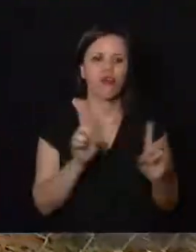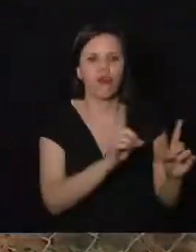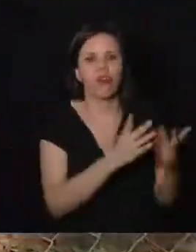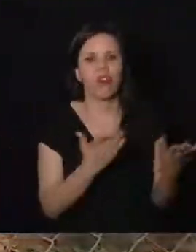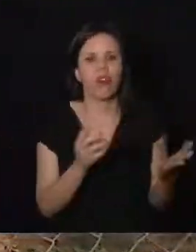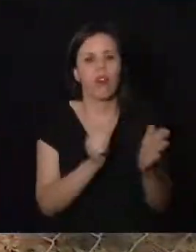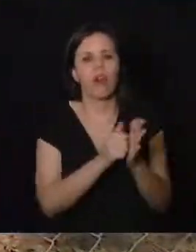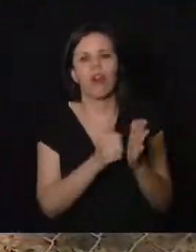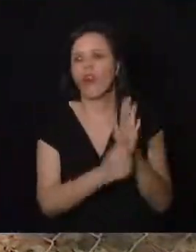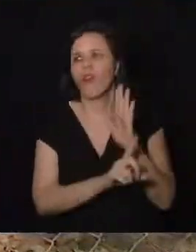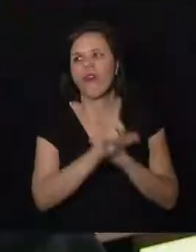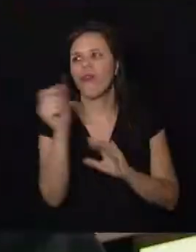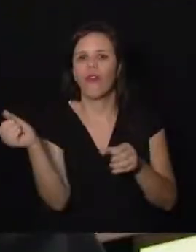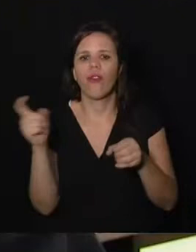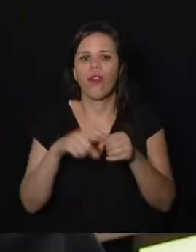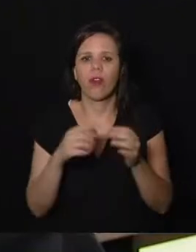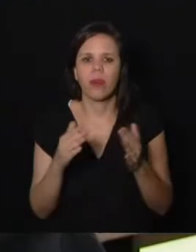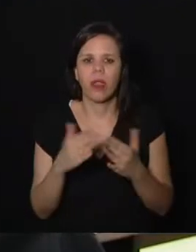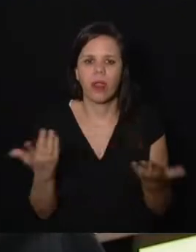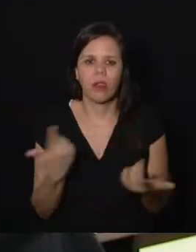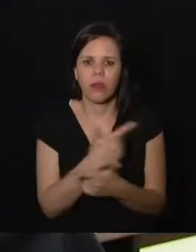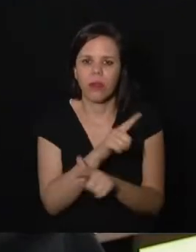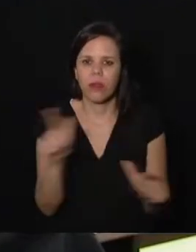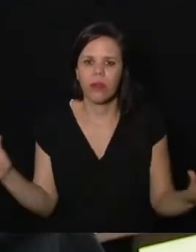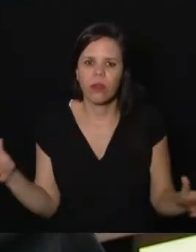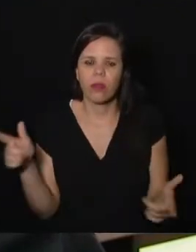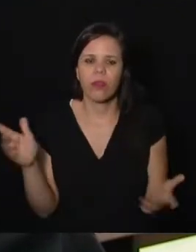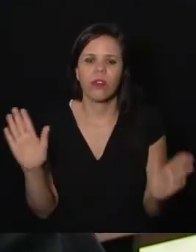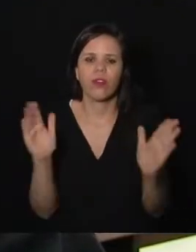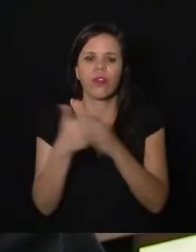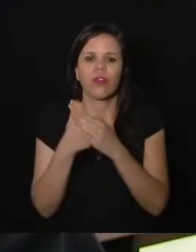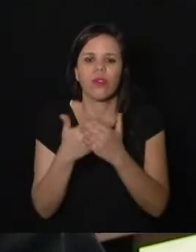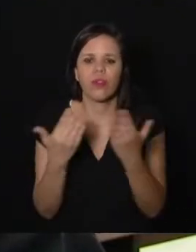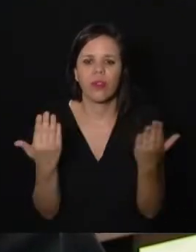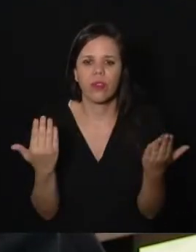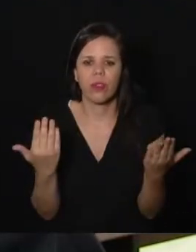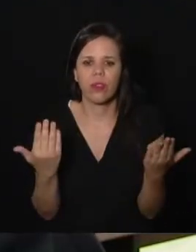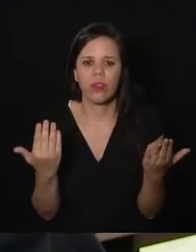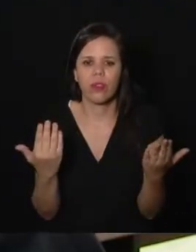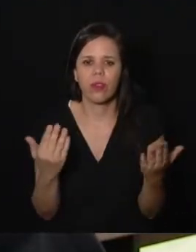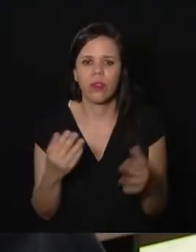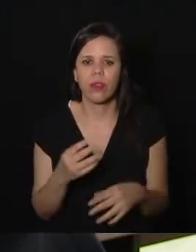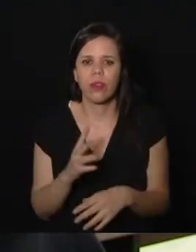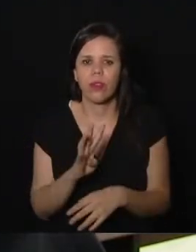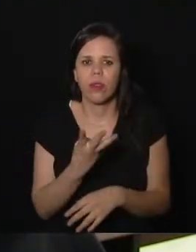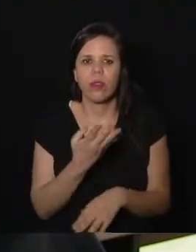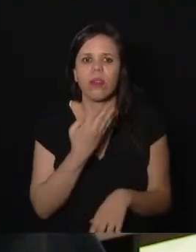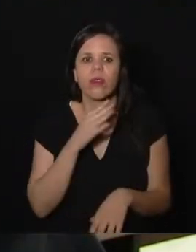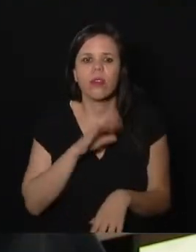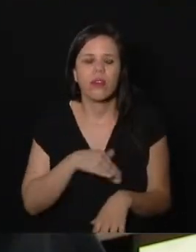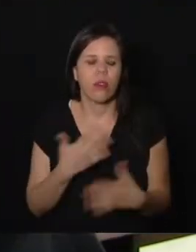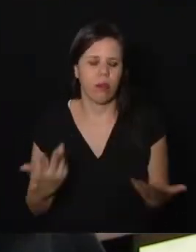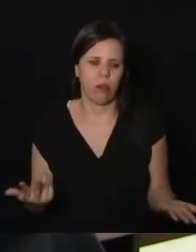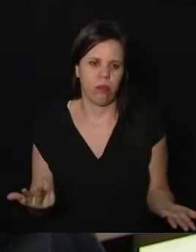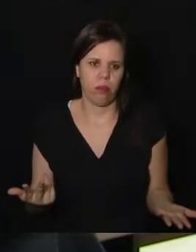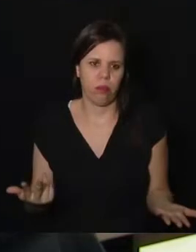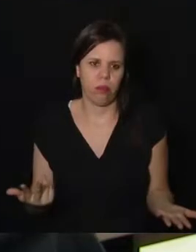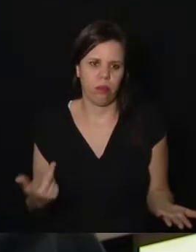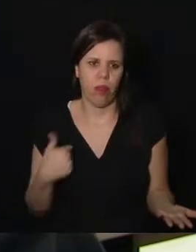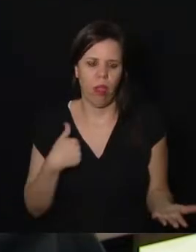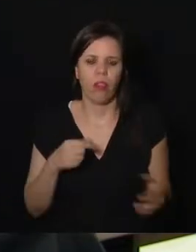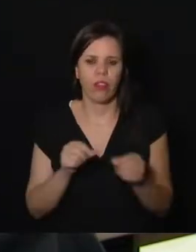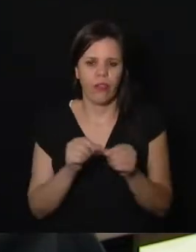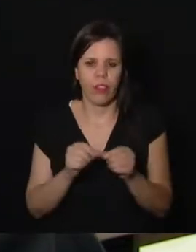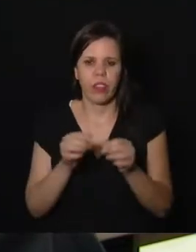porta e voltando porque simplesmente a farmácia está fechando às 16 horas. E diante disso, eu estou fazendo um